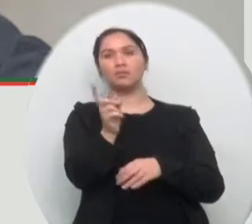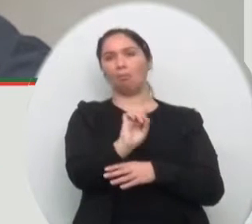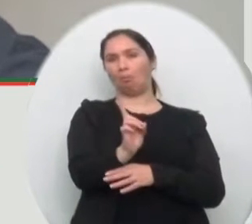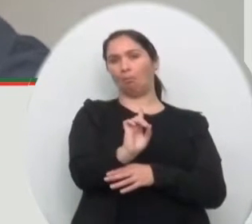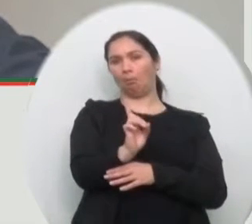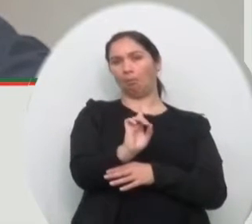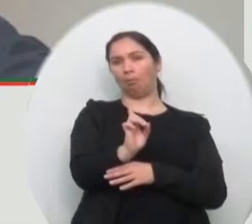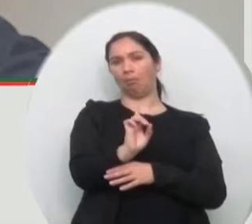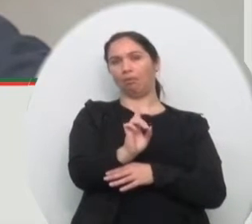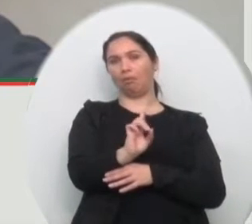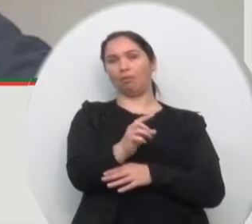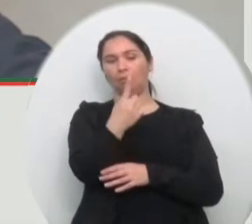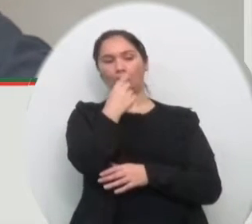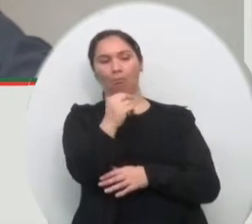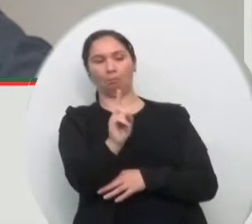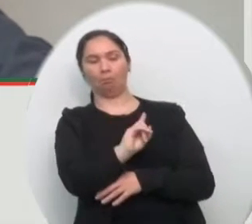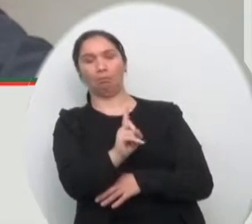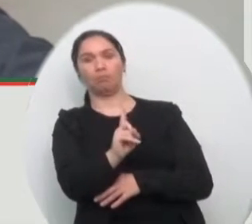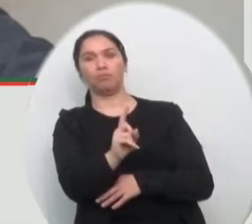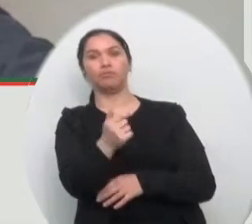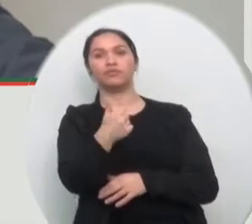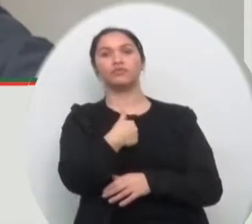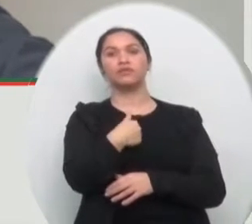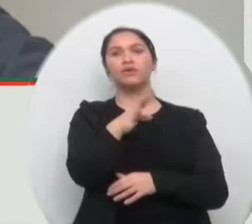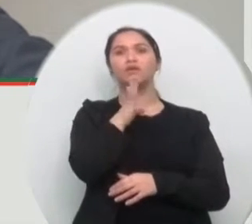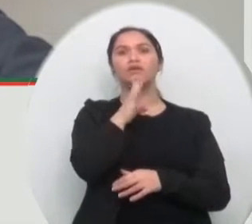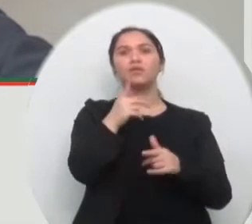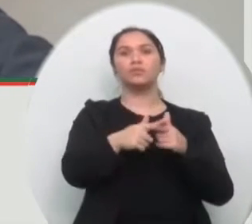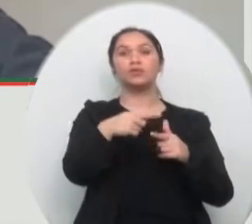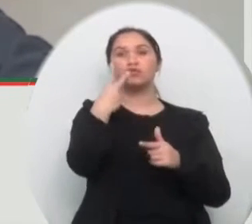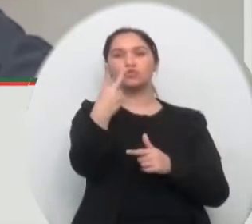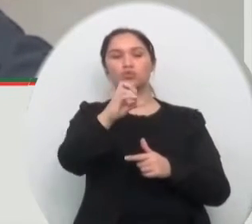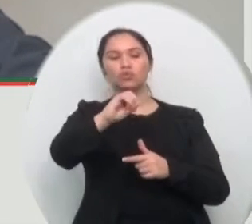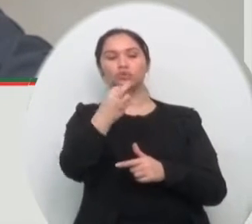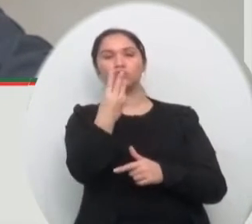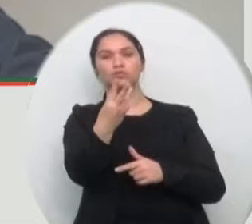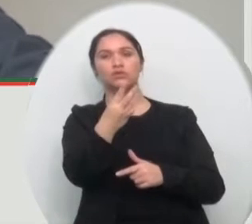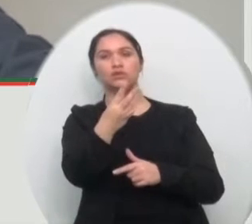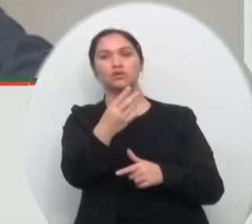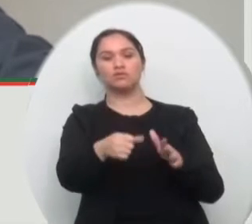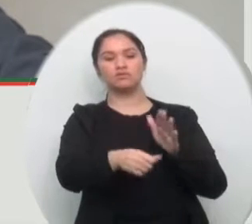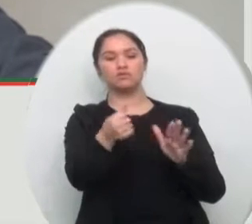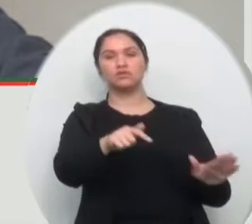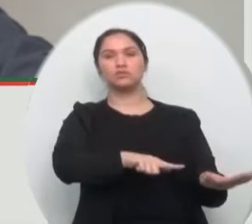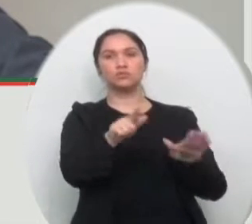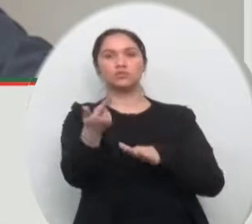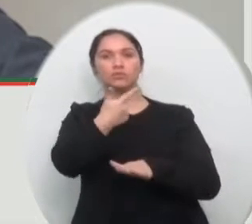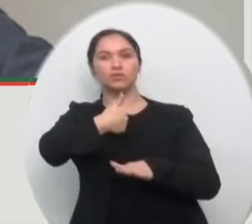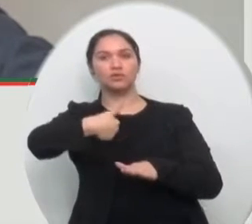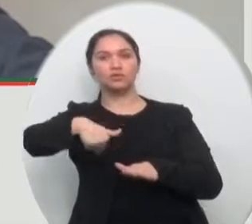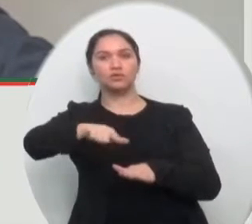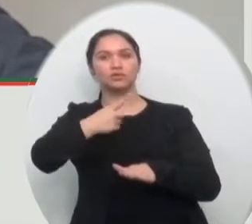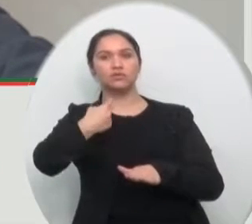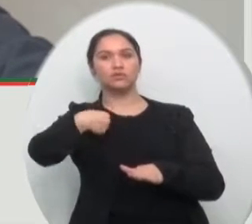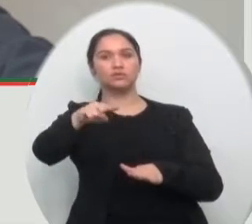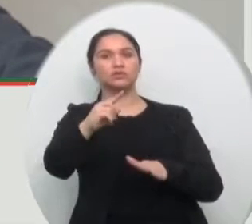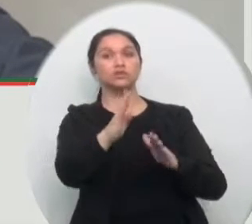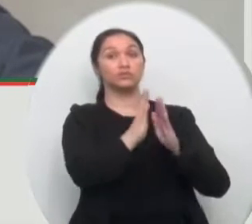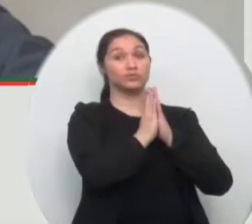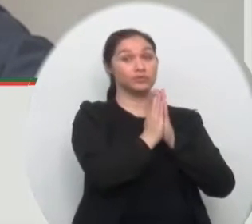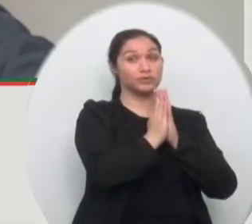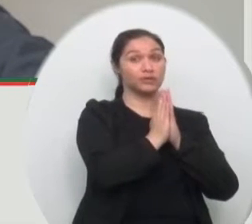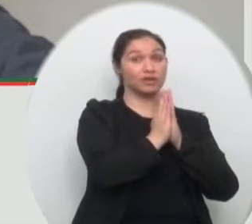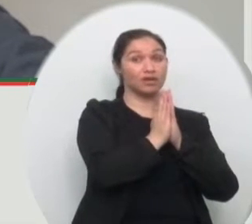frente um pouquinho, lá na casa do seu Zé, da dona Inês, o Jorge, que está aqui presente, sabe muito bem onde que nós temos o local.